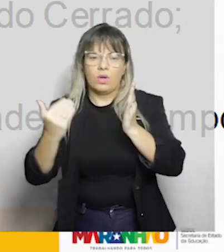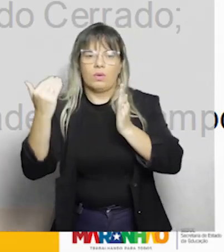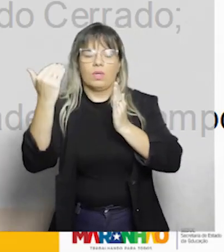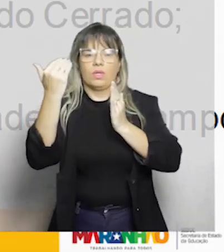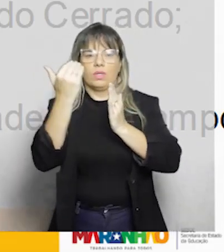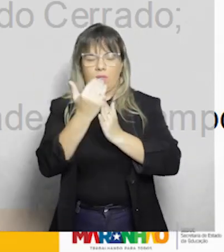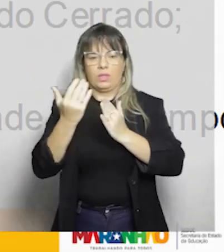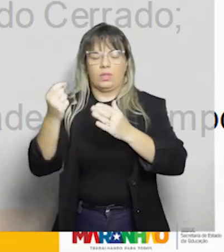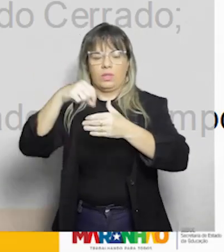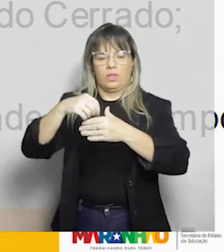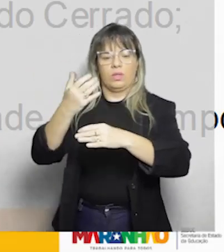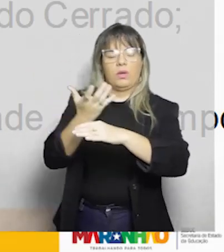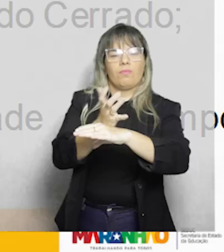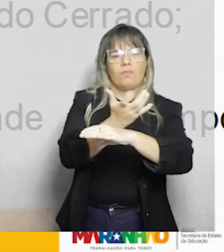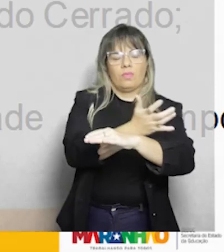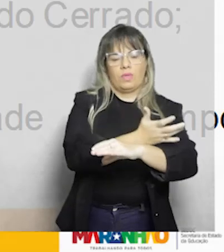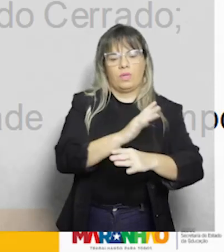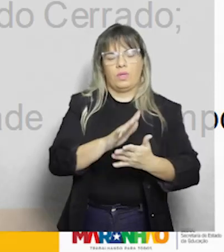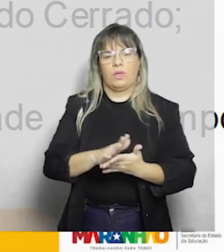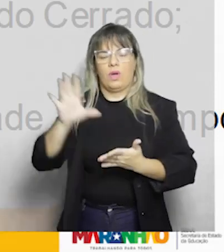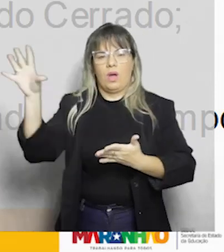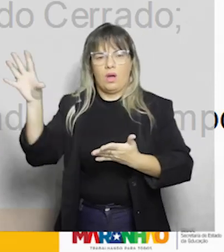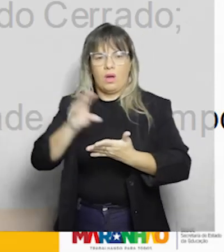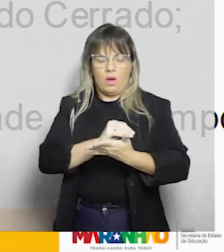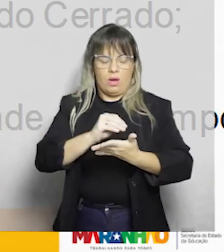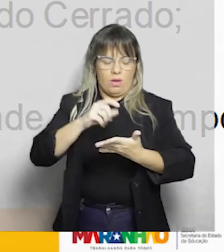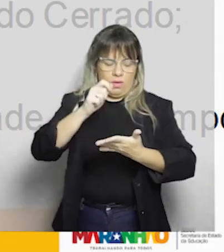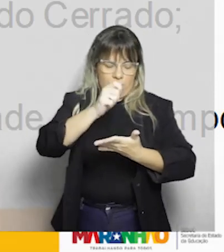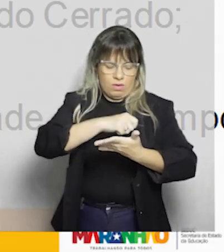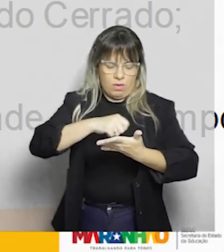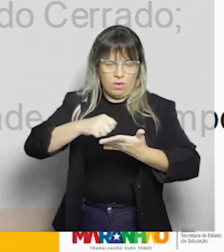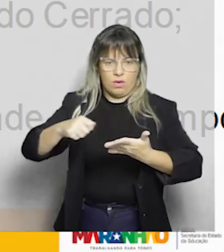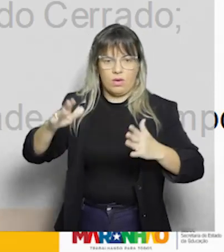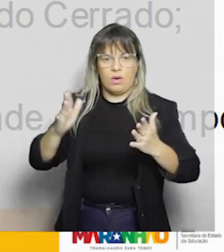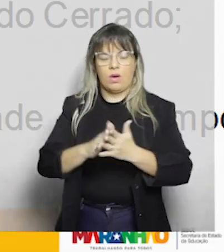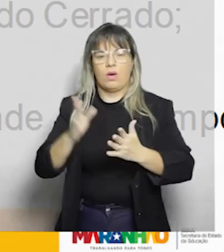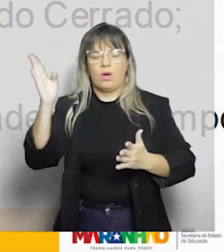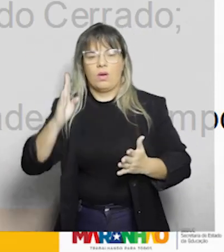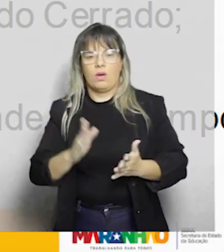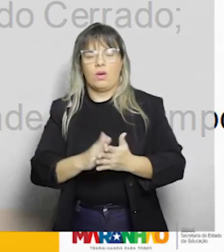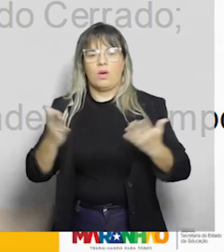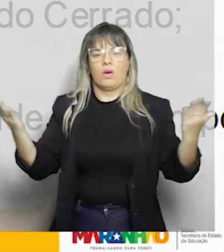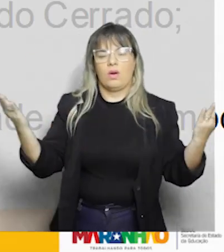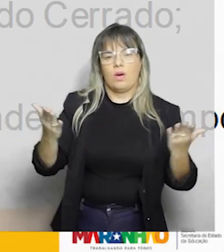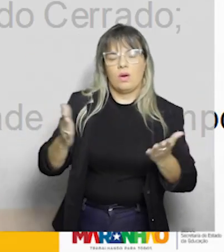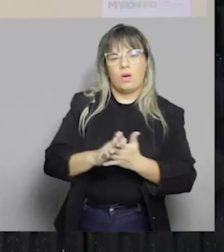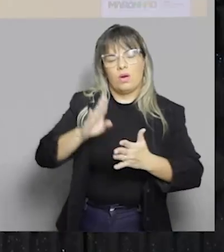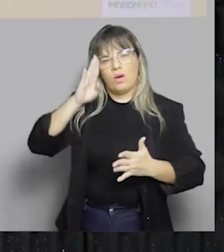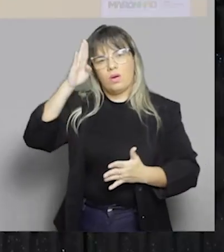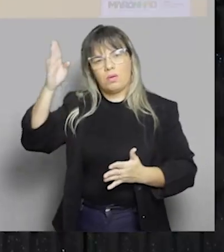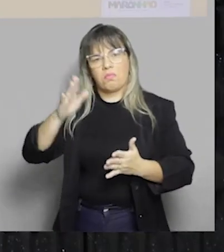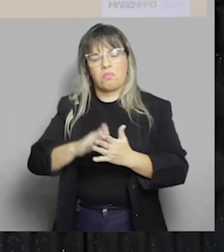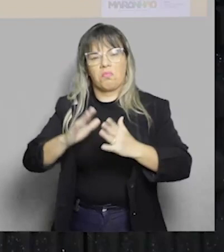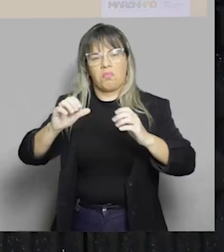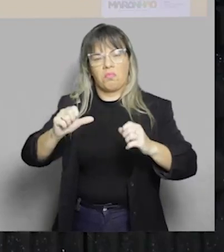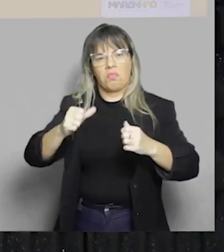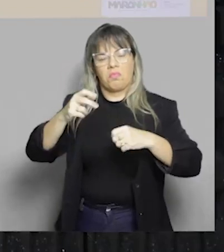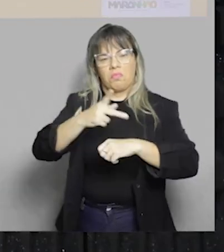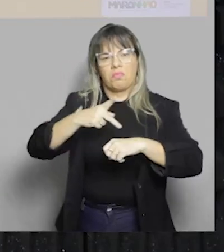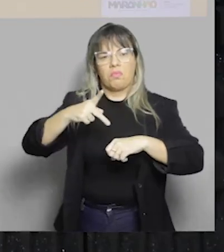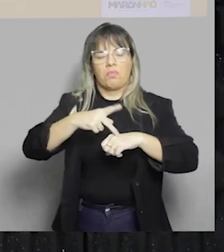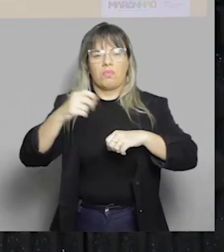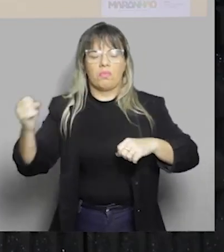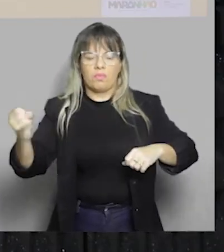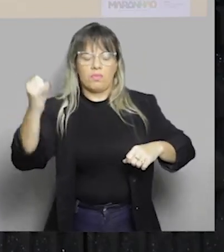produtividade. E, meu estudante, anota aí, tá? O Brasil, ele hoje é uma das principais potências